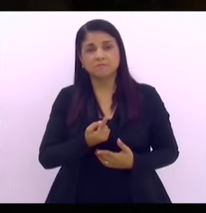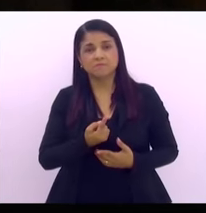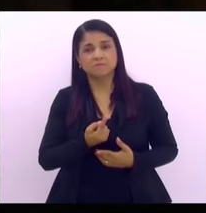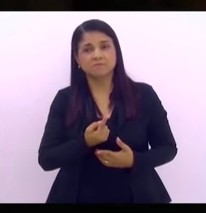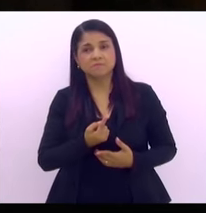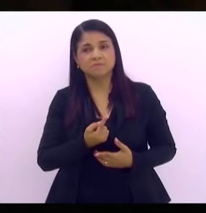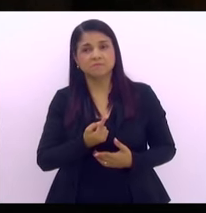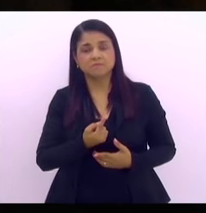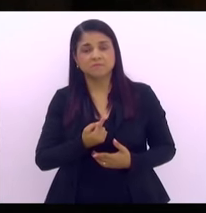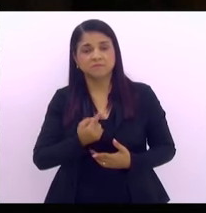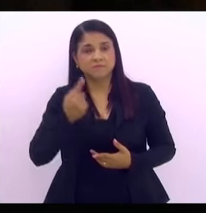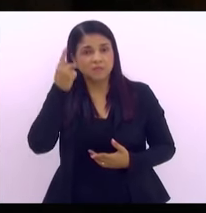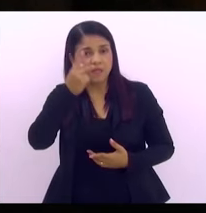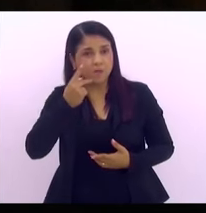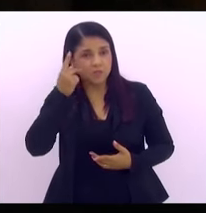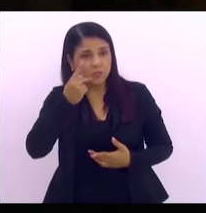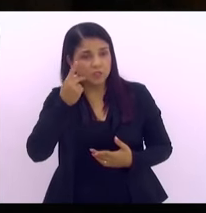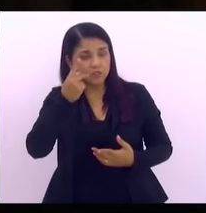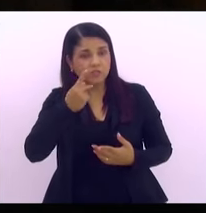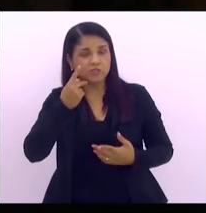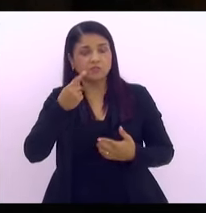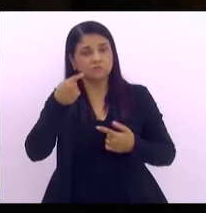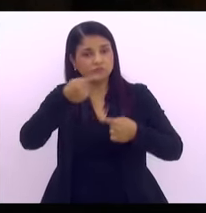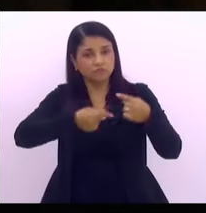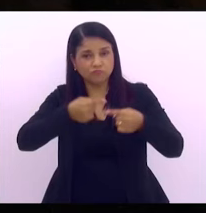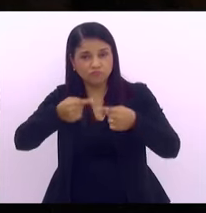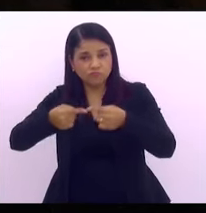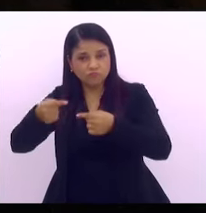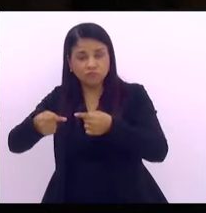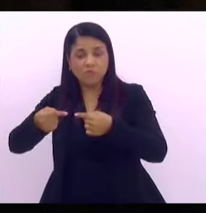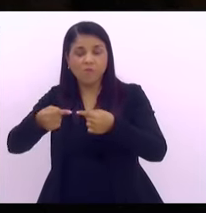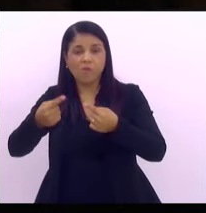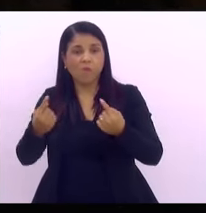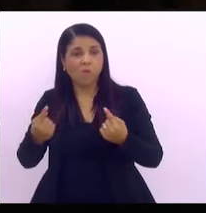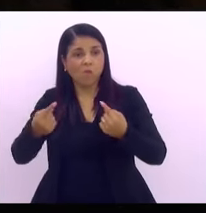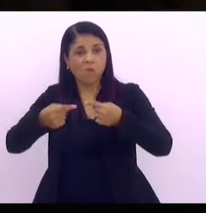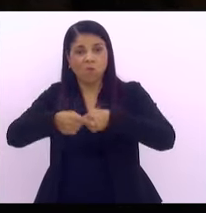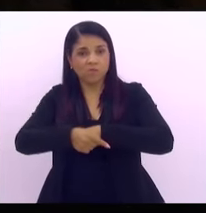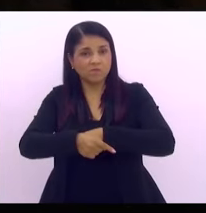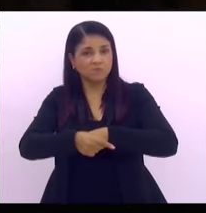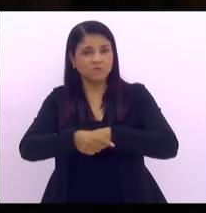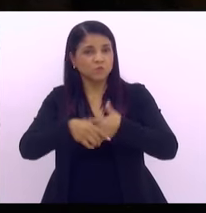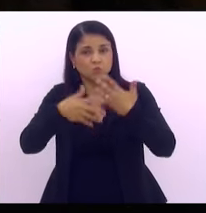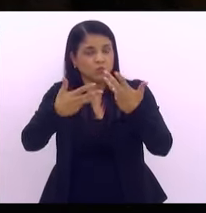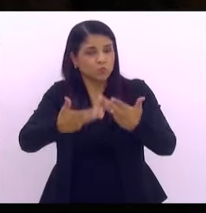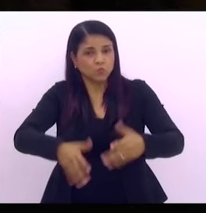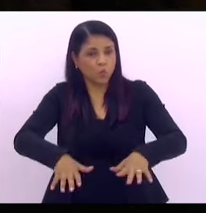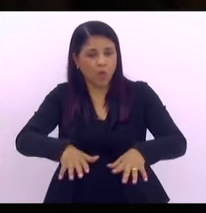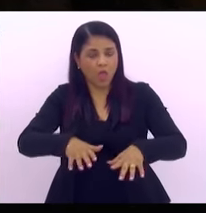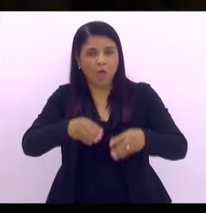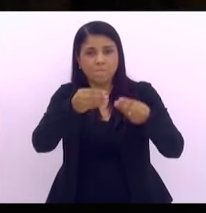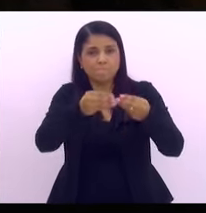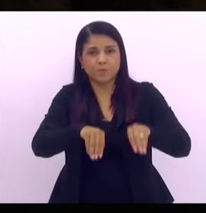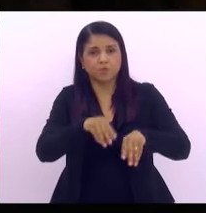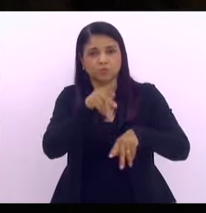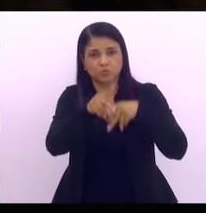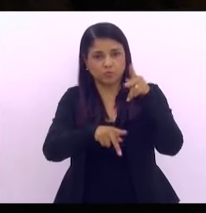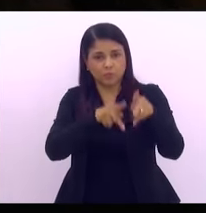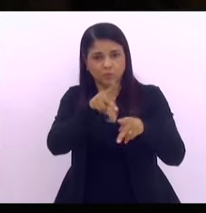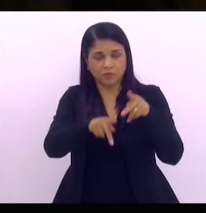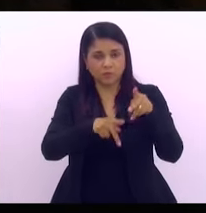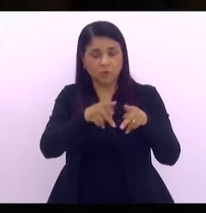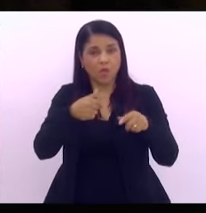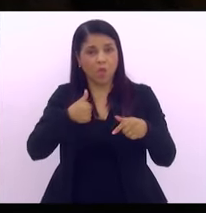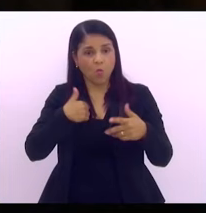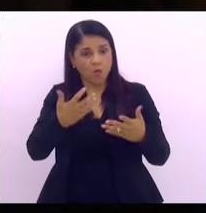eventualmente estamos na oposição. A oposição não quer a desgraça da população. Eu, como